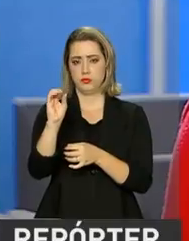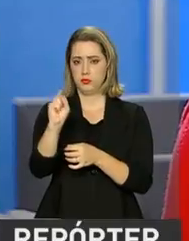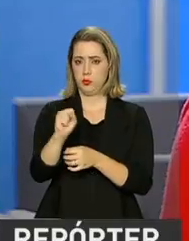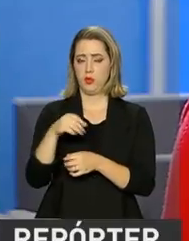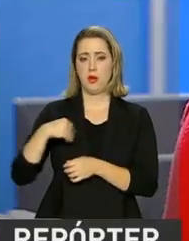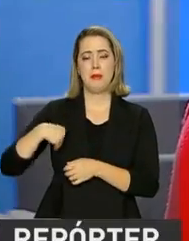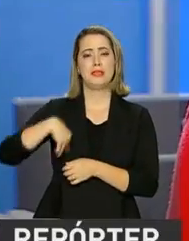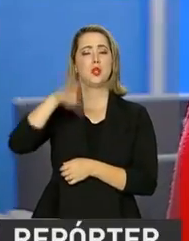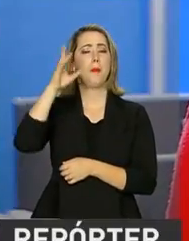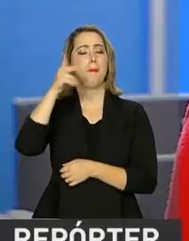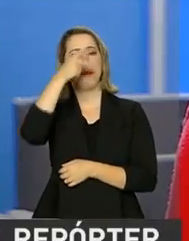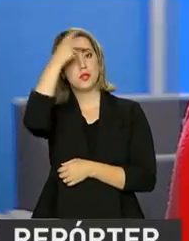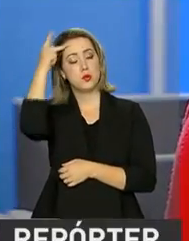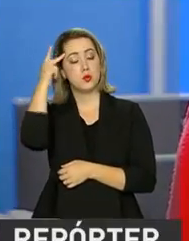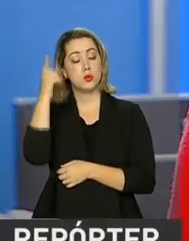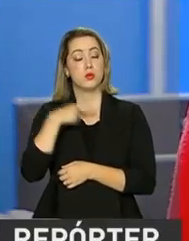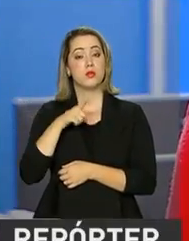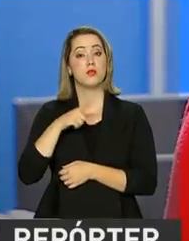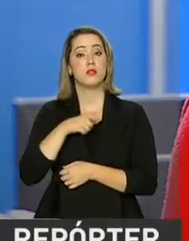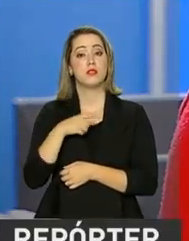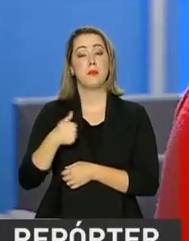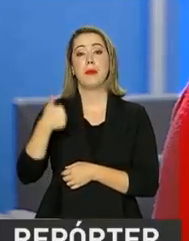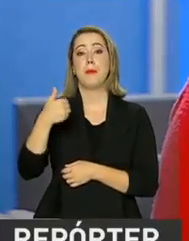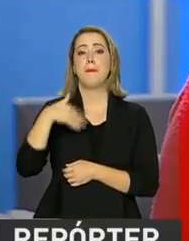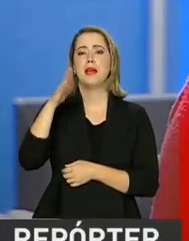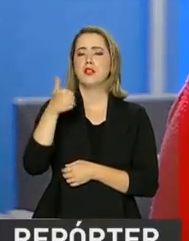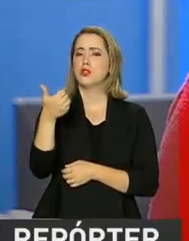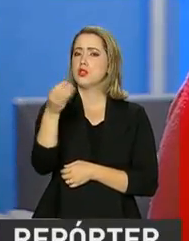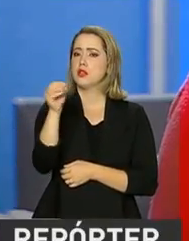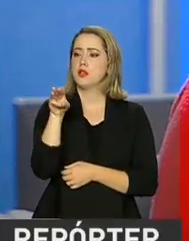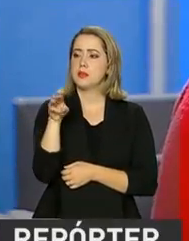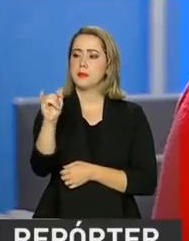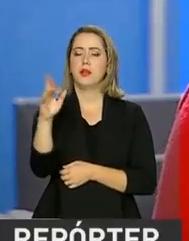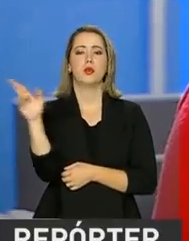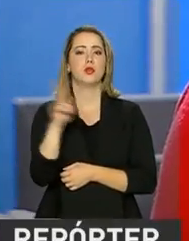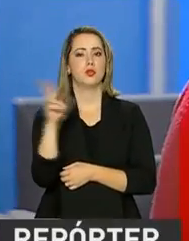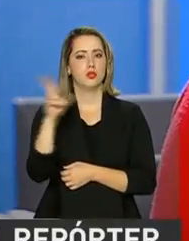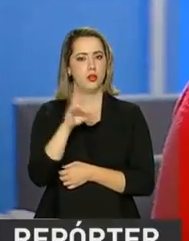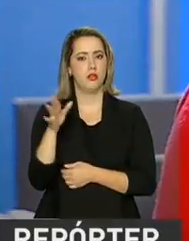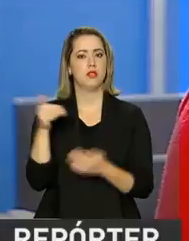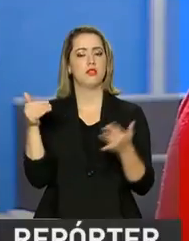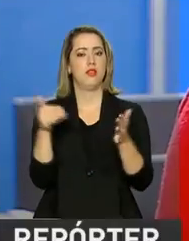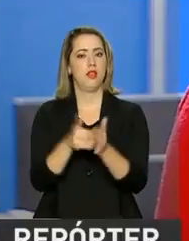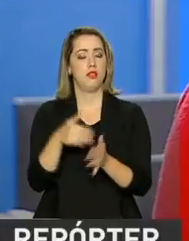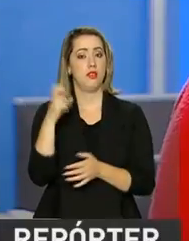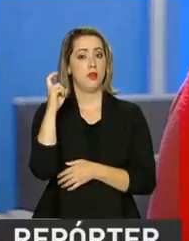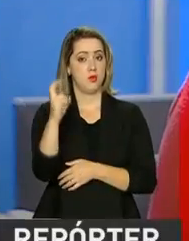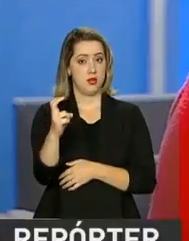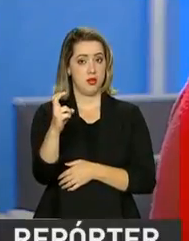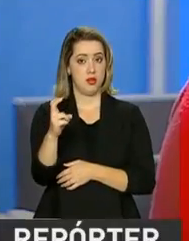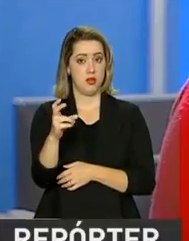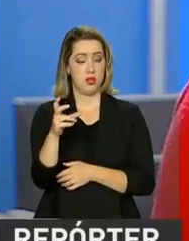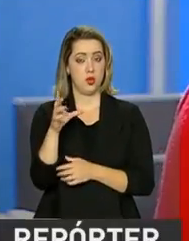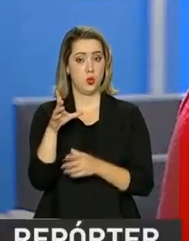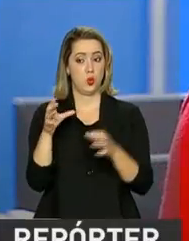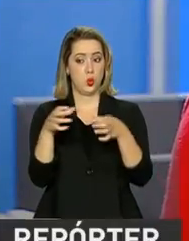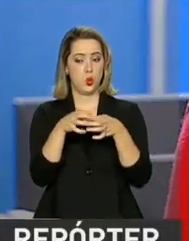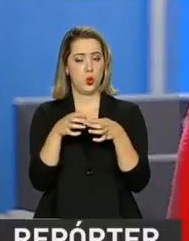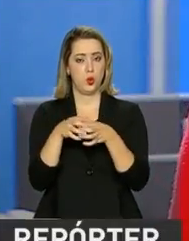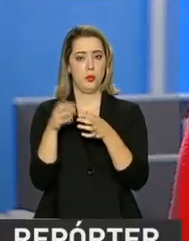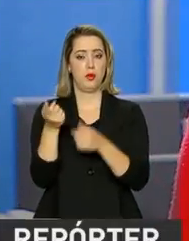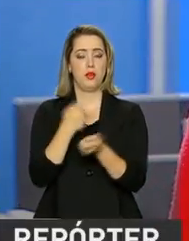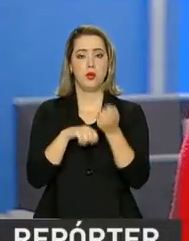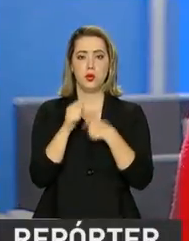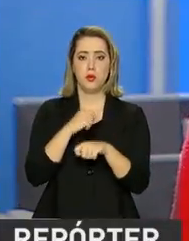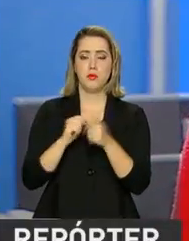com 10 bilhões e 800 milhões de reais e até a liberação do quinto e último lote a economia